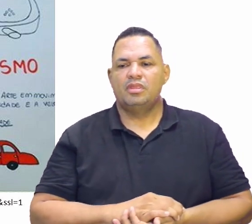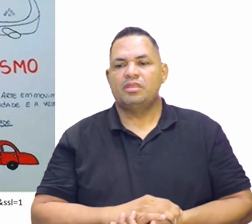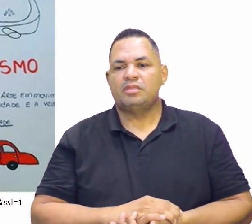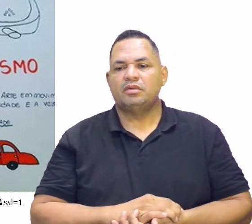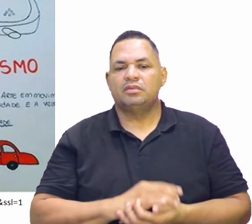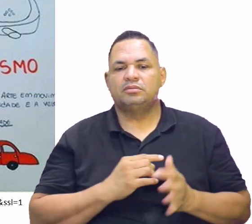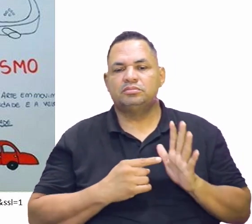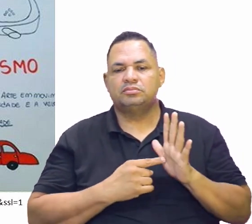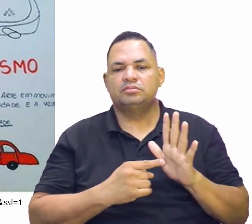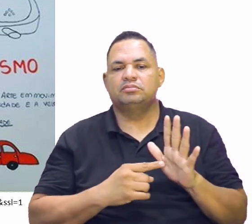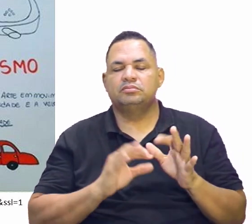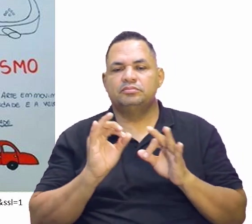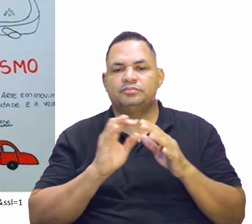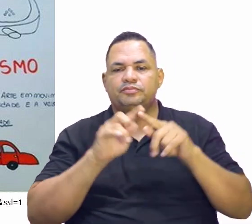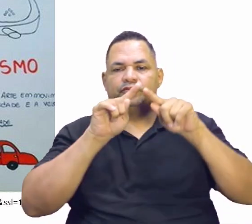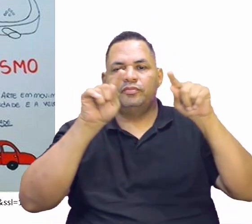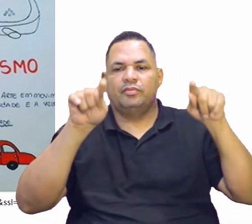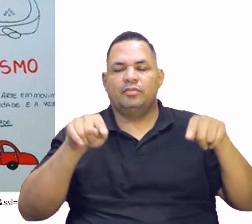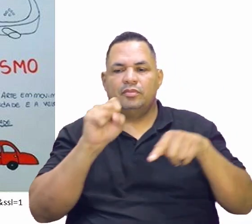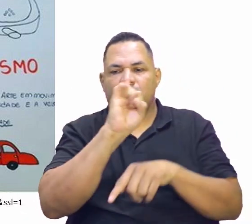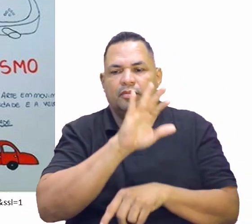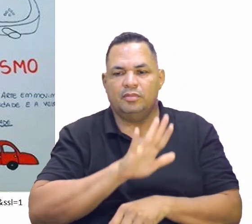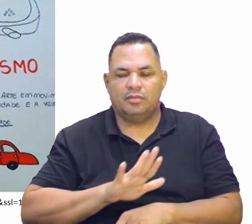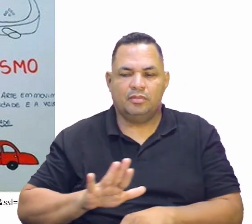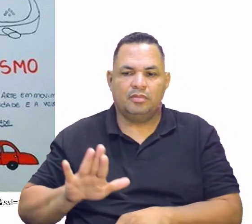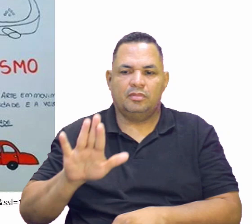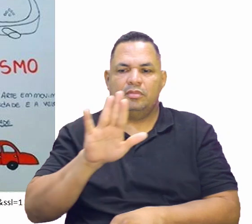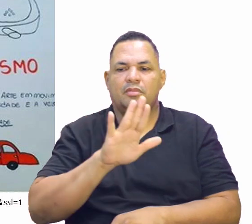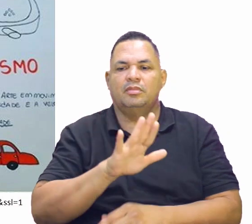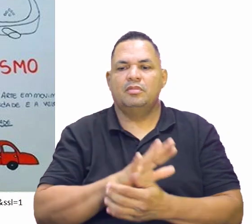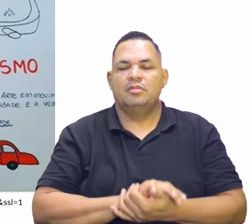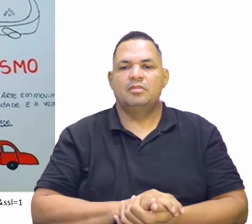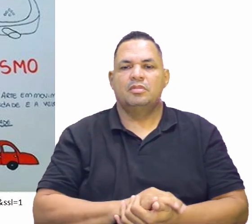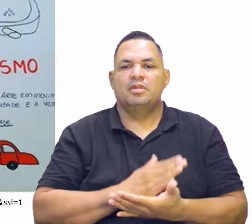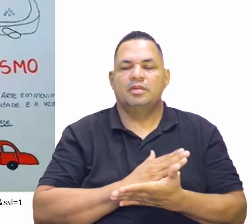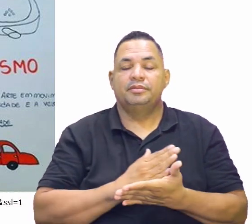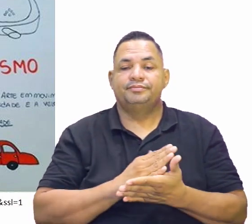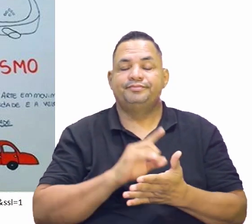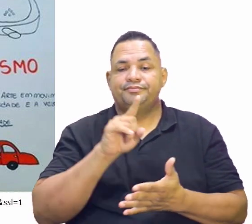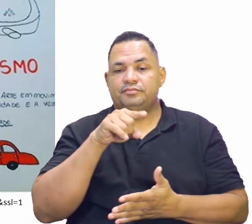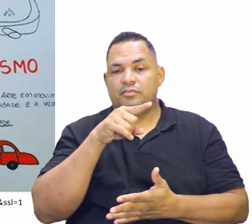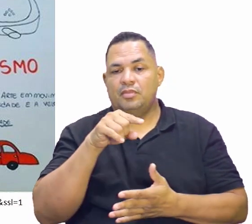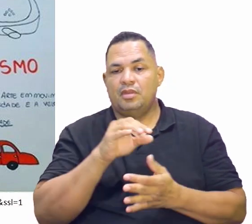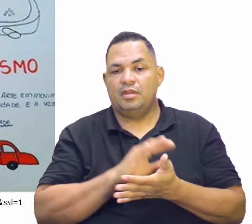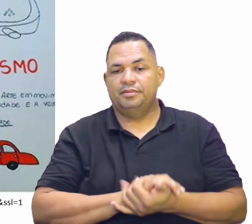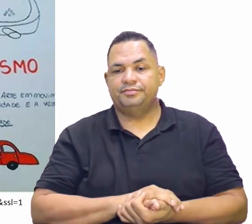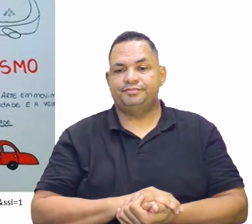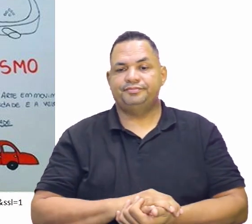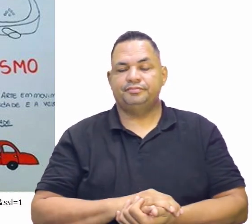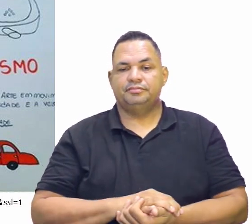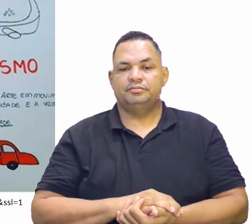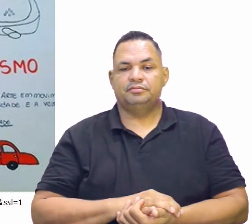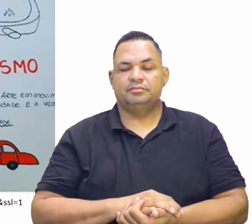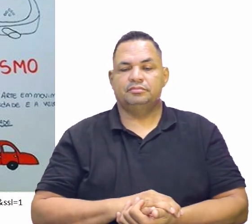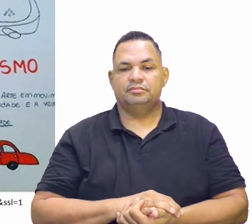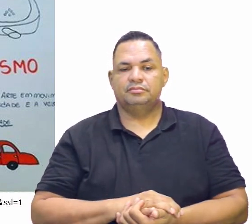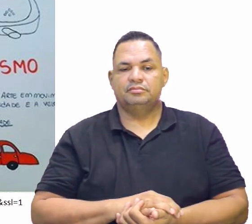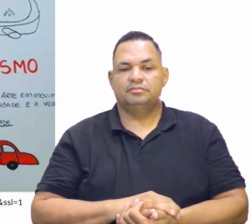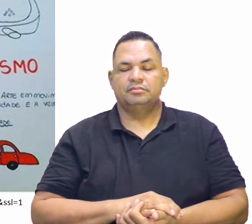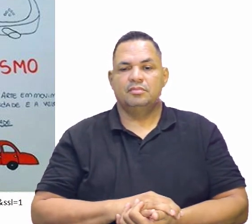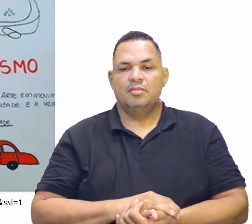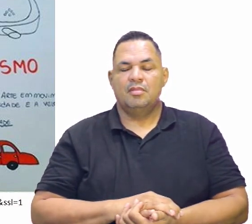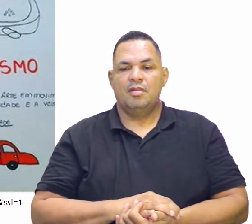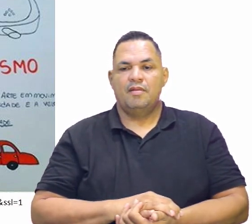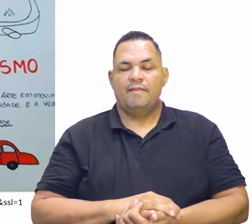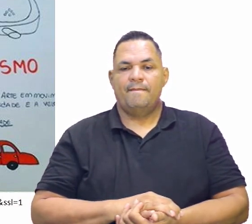trouxe aqui aquele quadro, aquela imagem que estava logo lá no início para marcar aqui Salvador